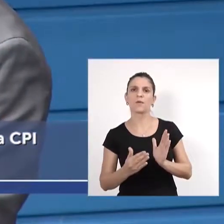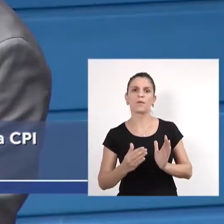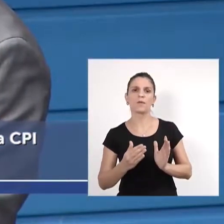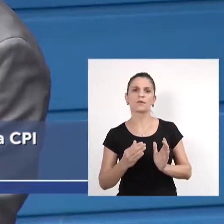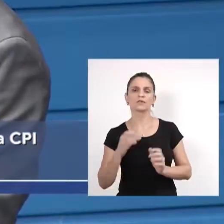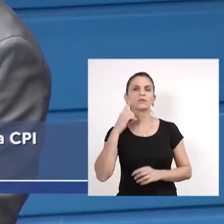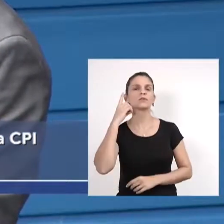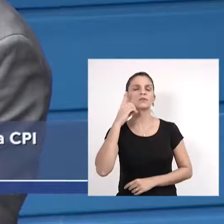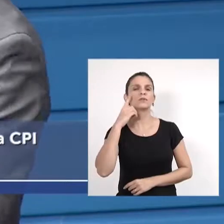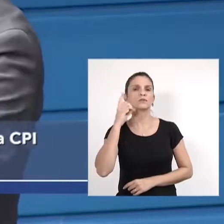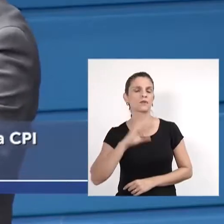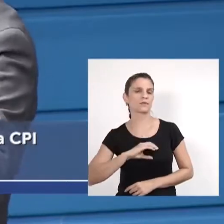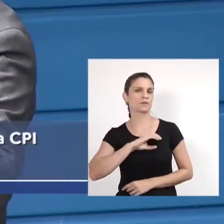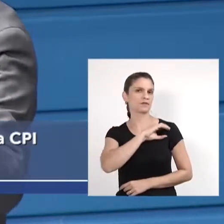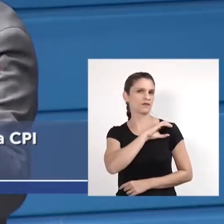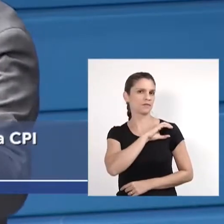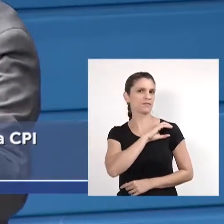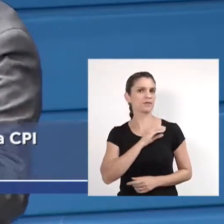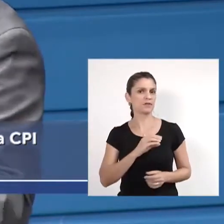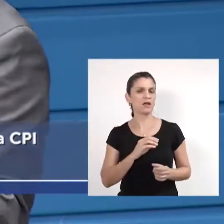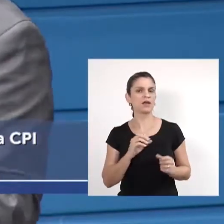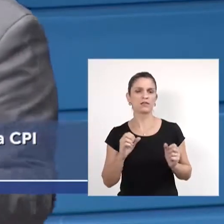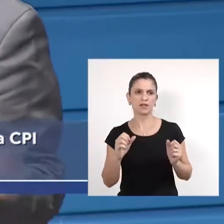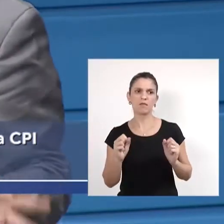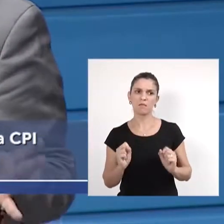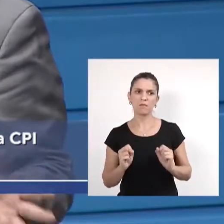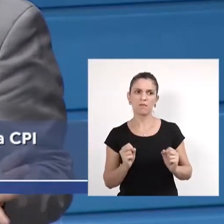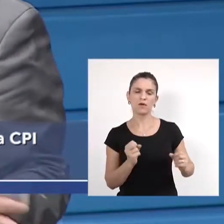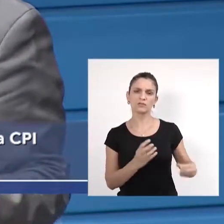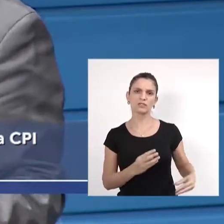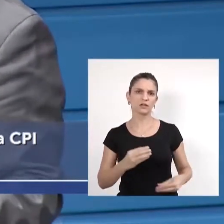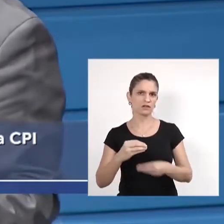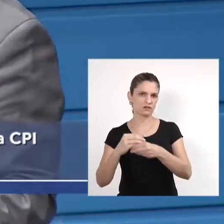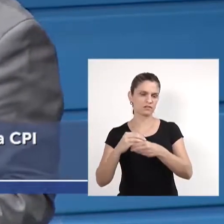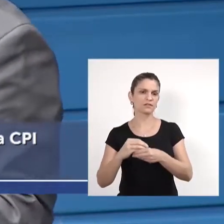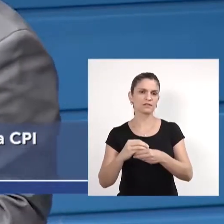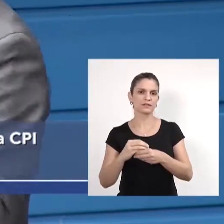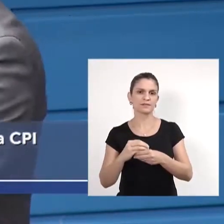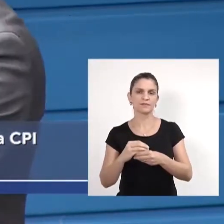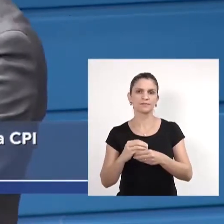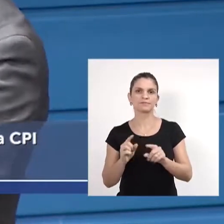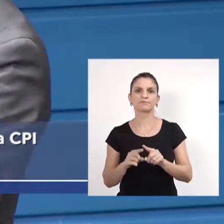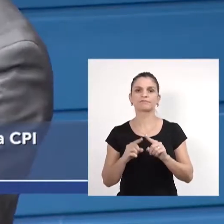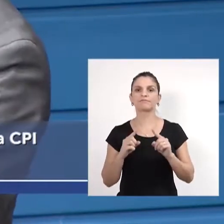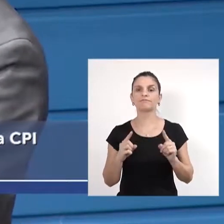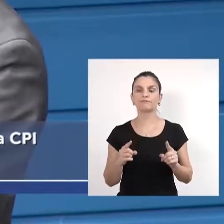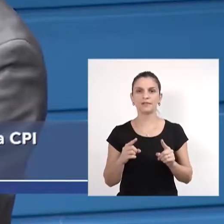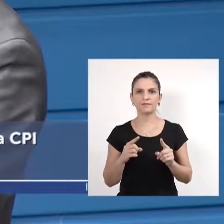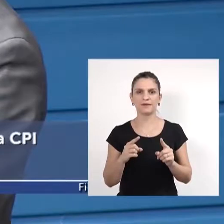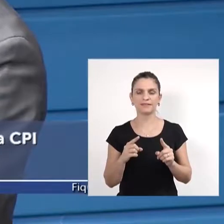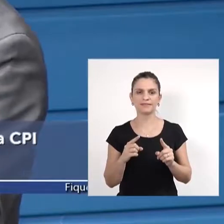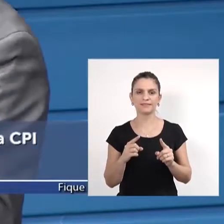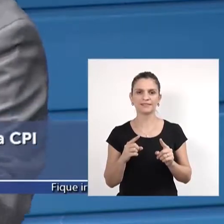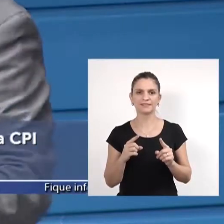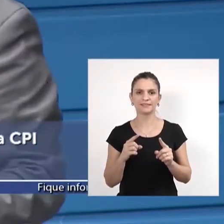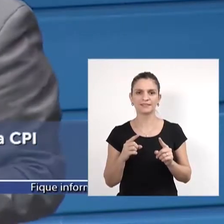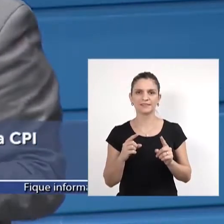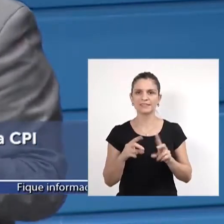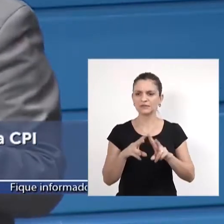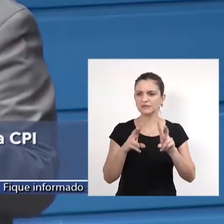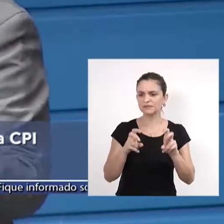da própria CPI. O que nós não podemos fazer dentro do jogo democrático é pessoalizar a questão,